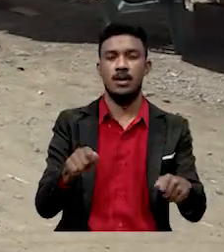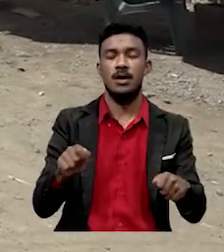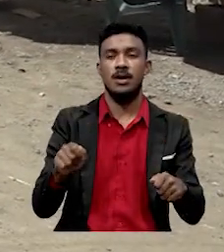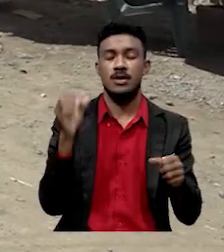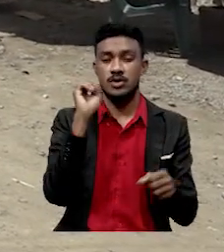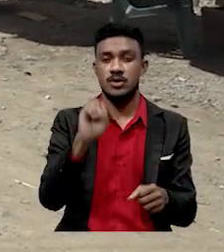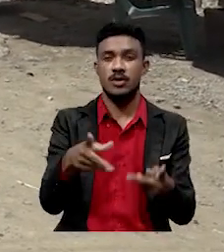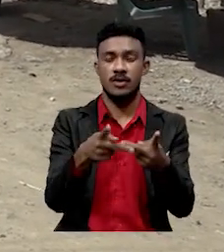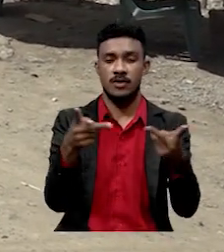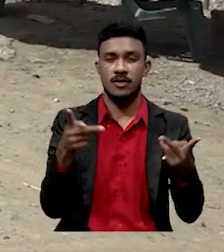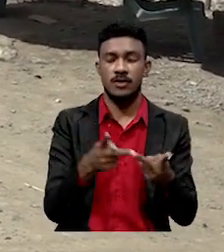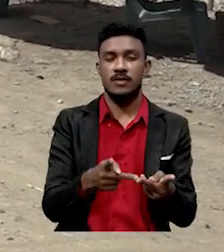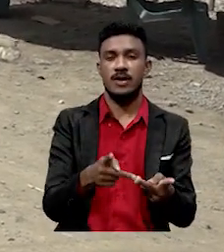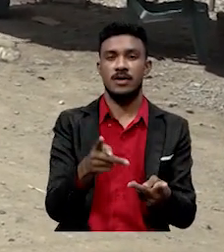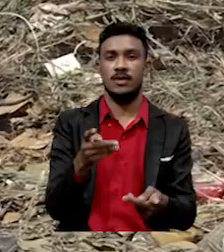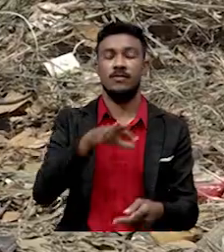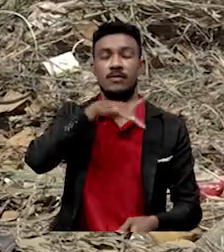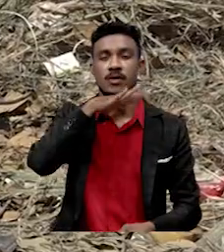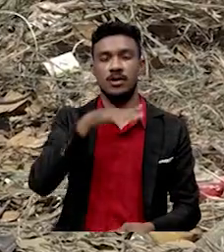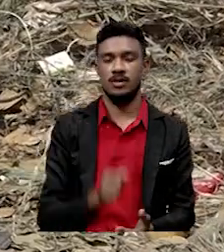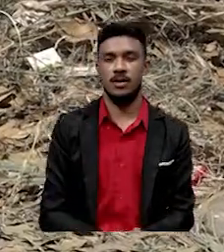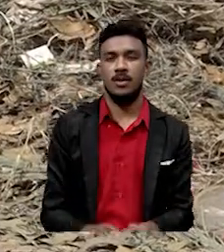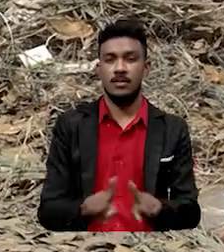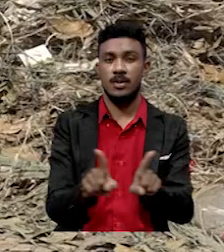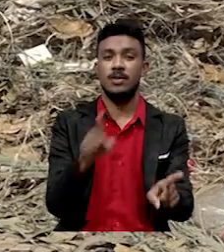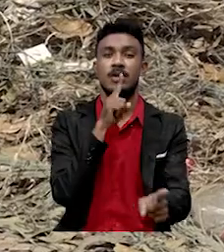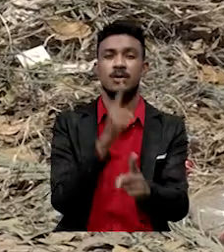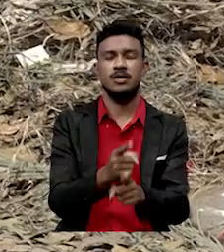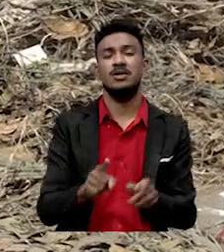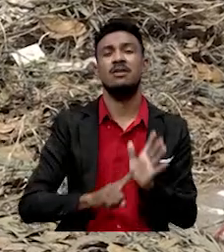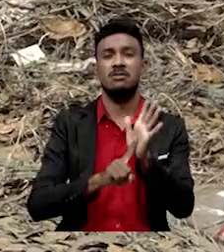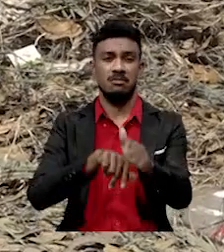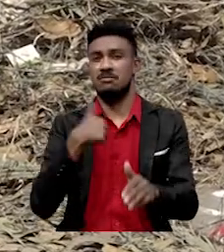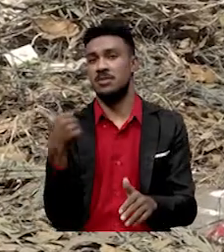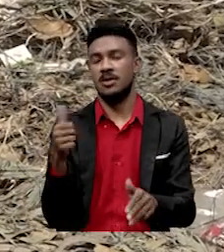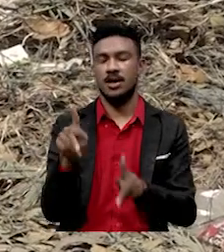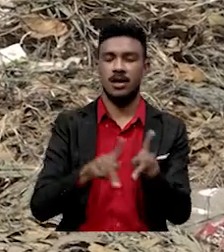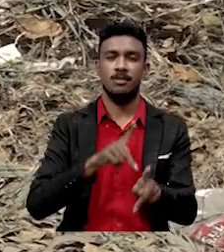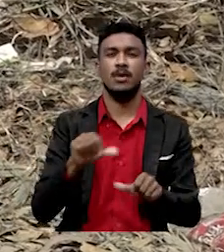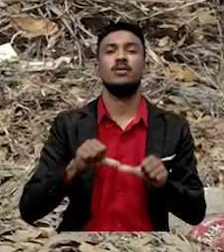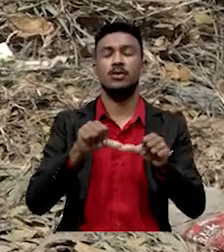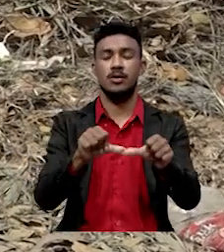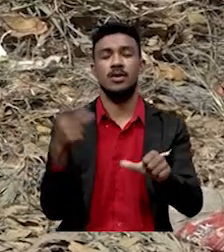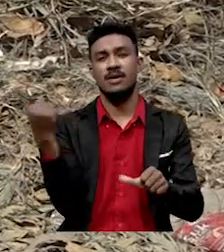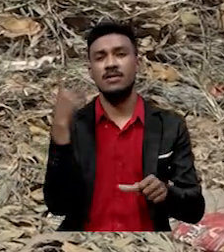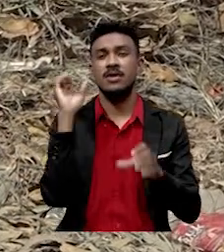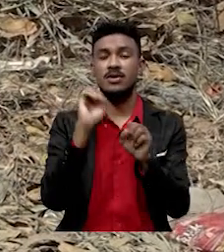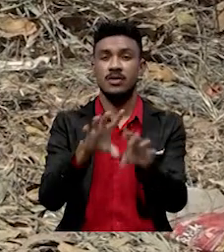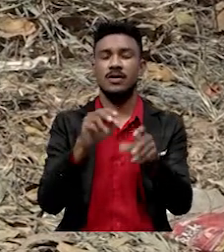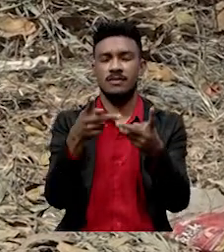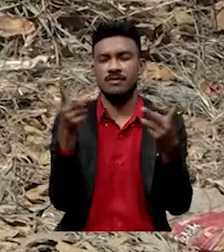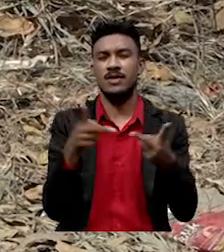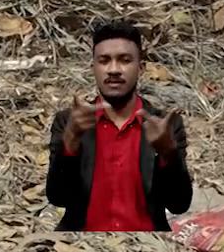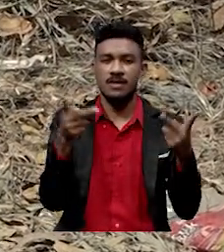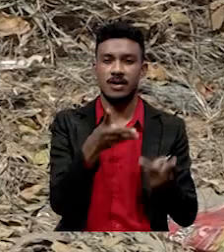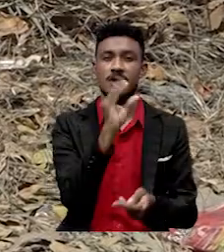sue foer iha ne fatin. Mai be realidade ha tudo in seluk, ema na fatin sue lixu iha fatin fatin iha diri larang